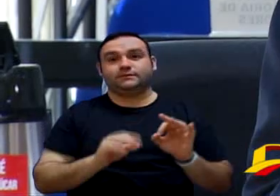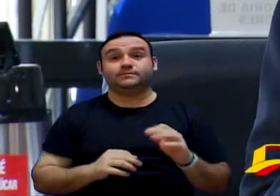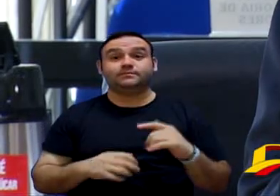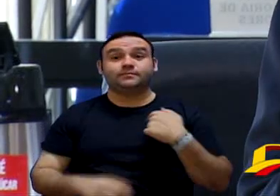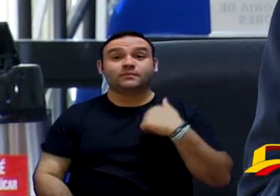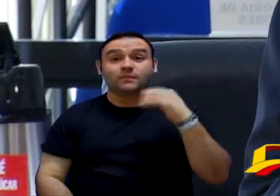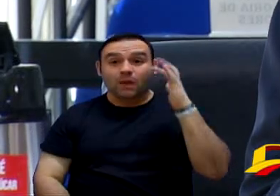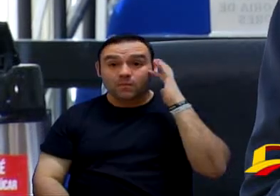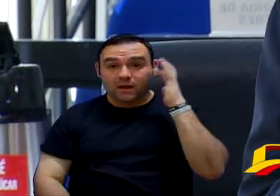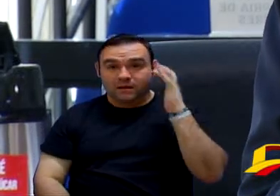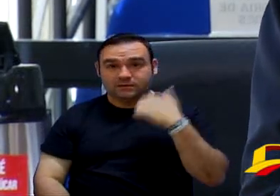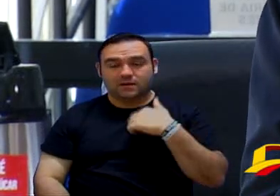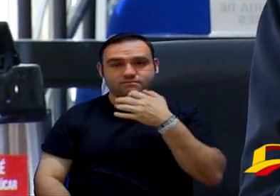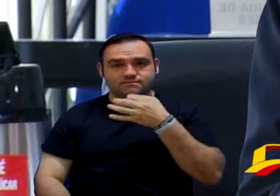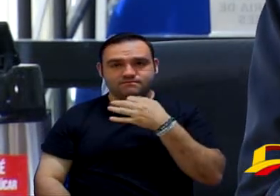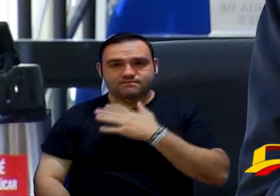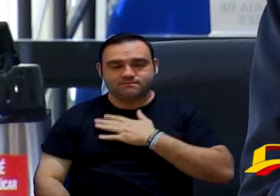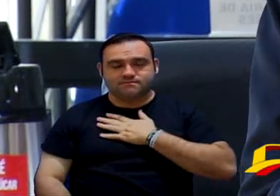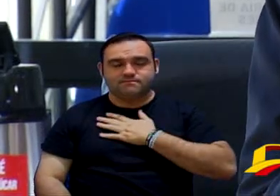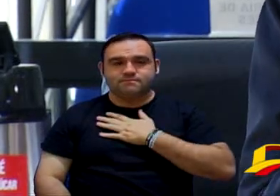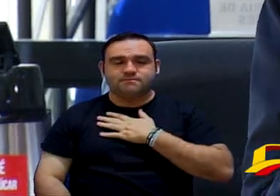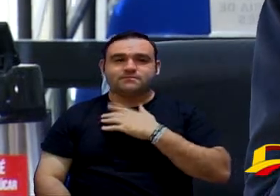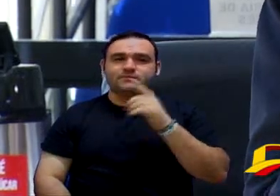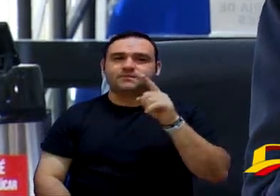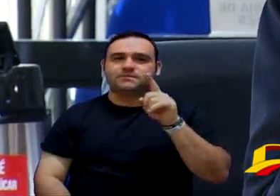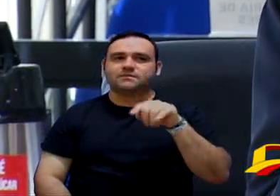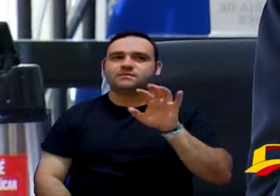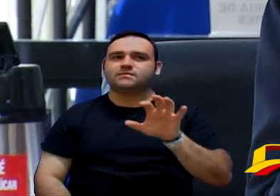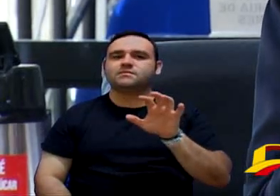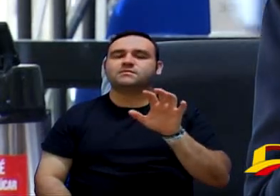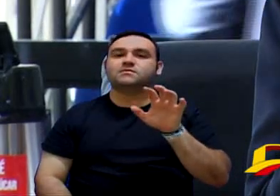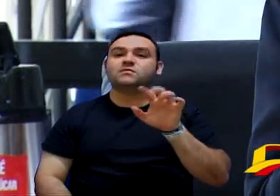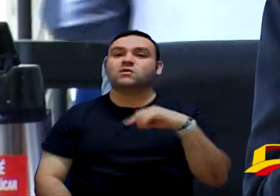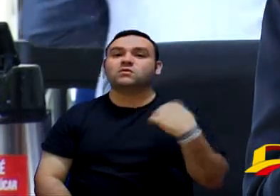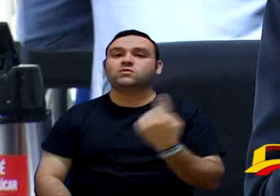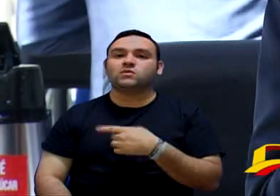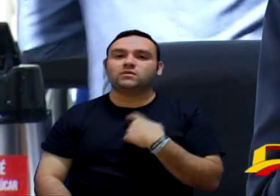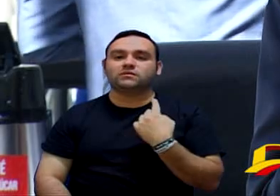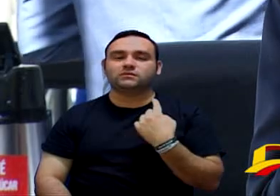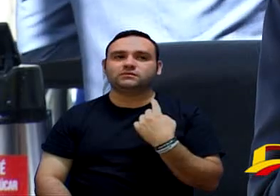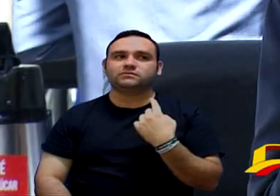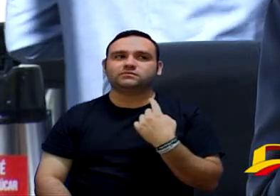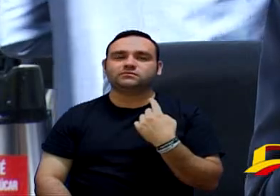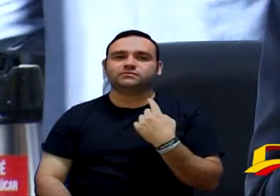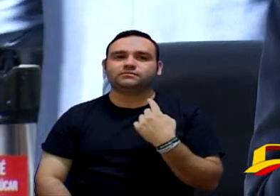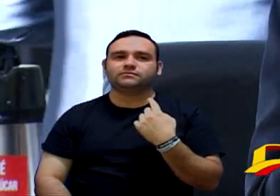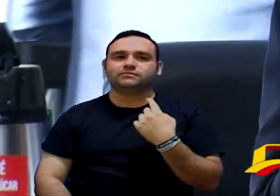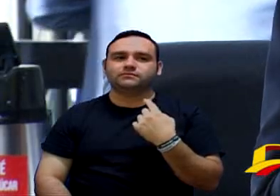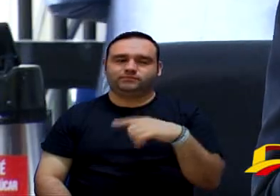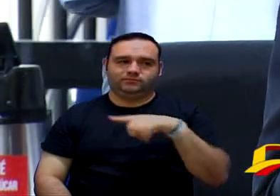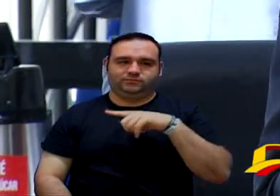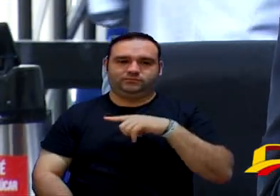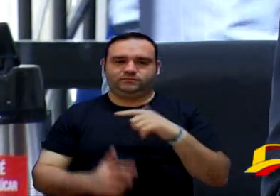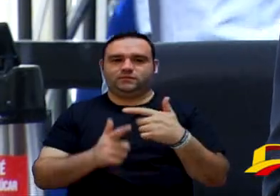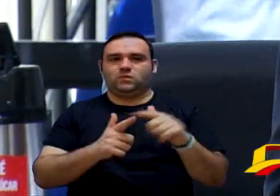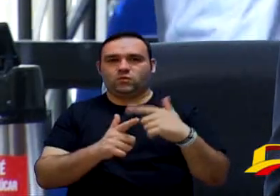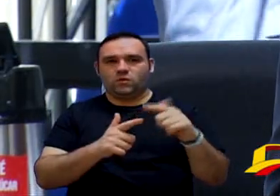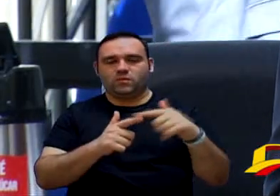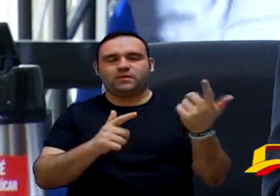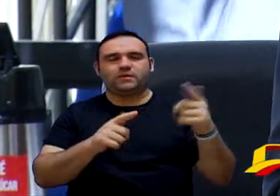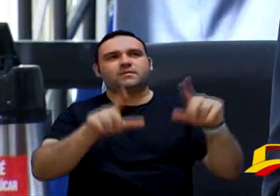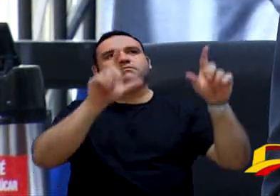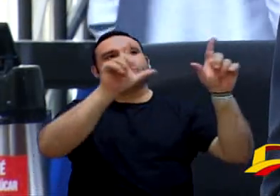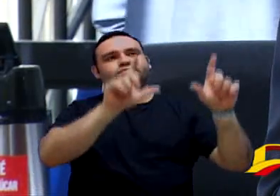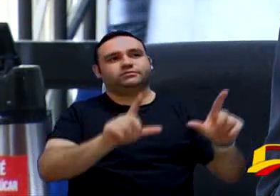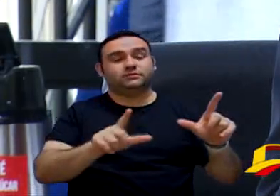penso vereador em relação a isso a gente tem não só o problema de sinalizar